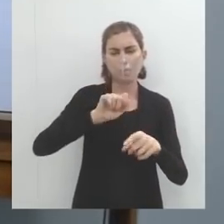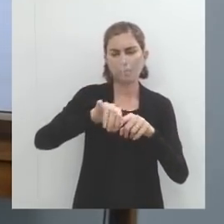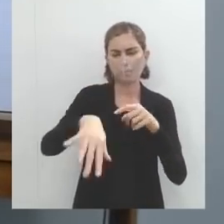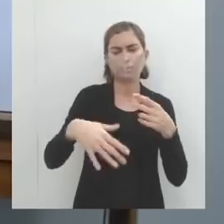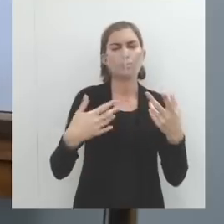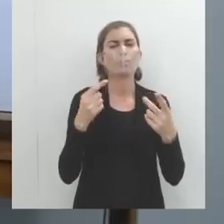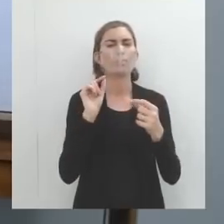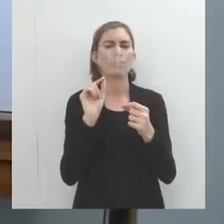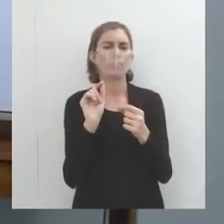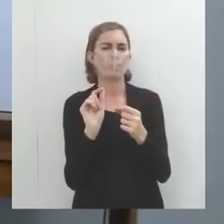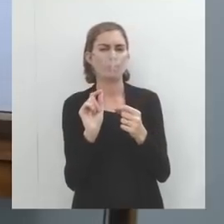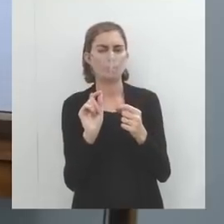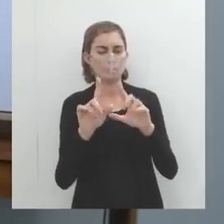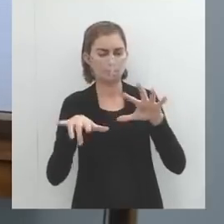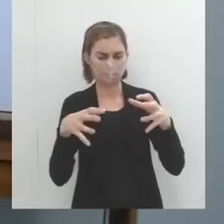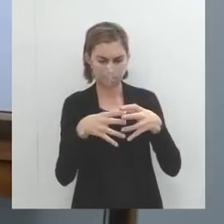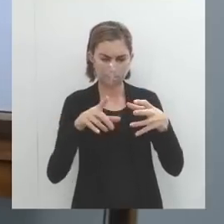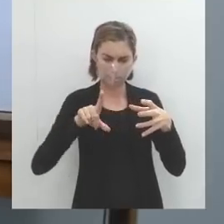é um conjunto.